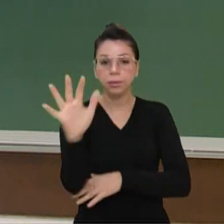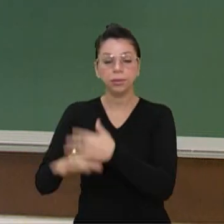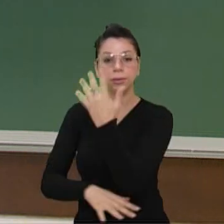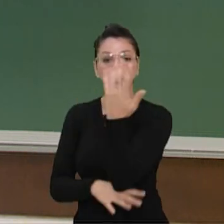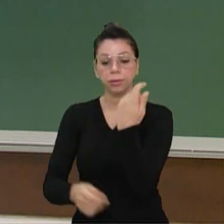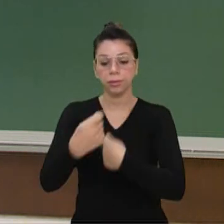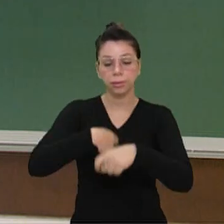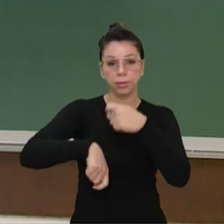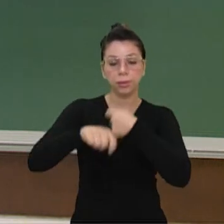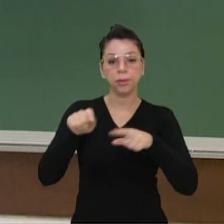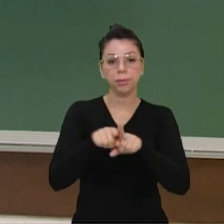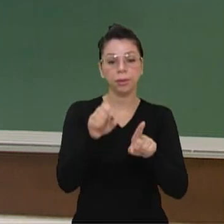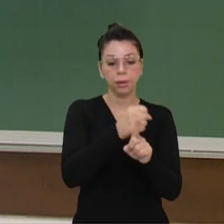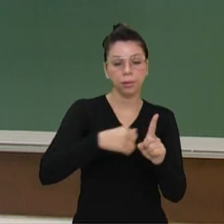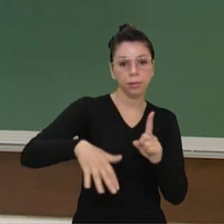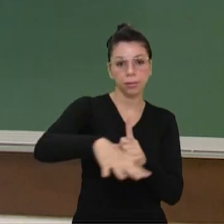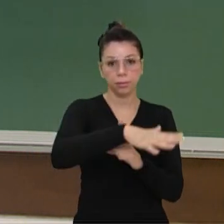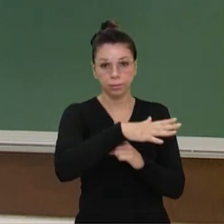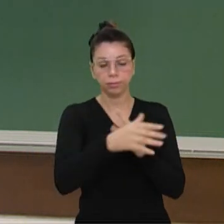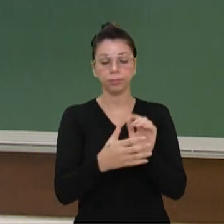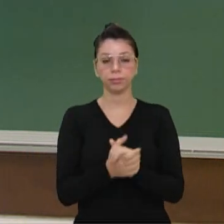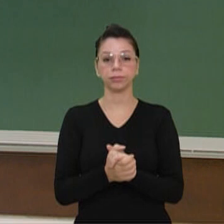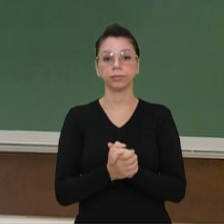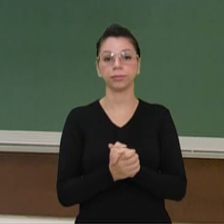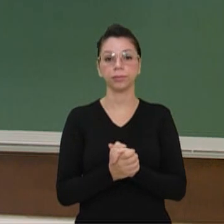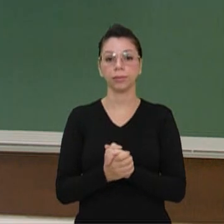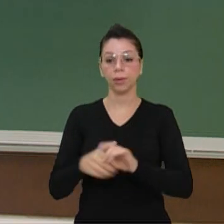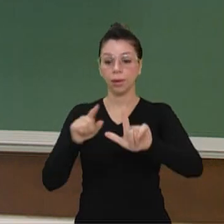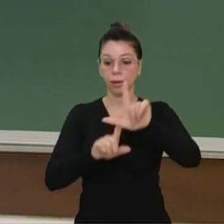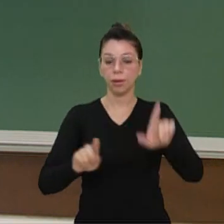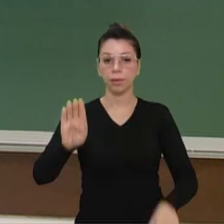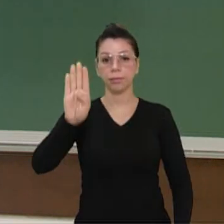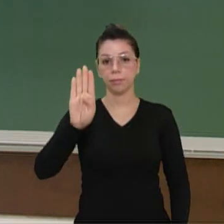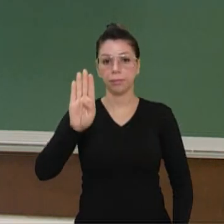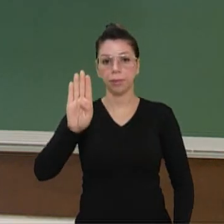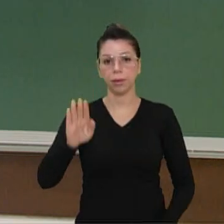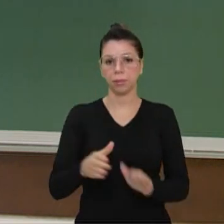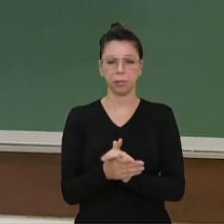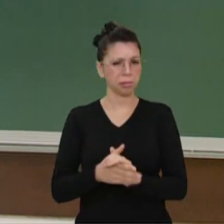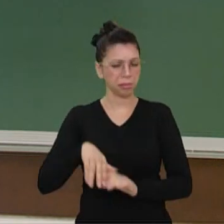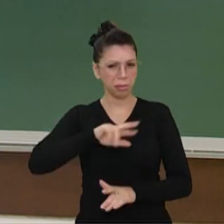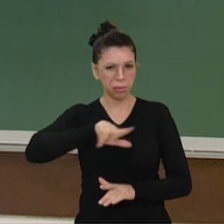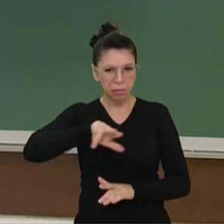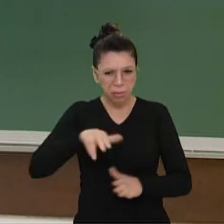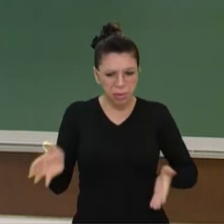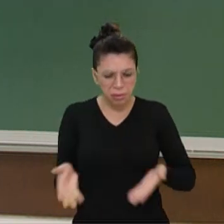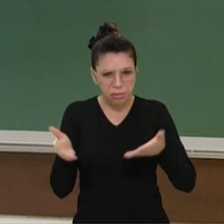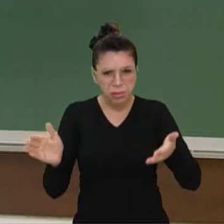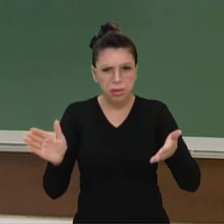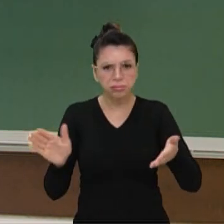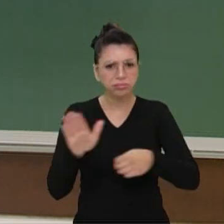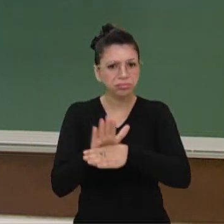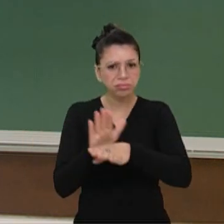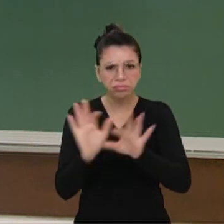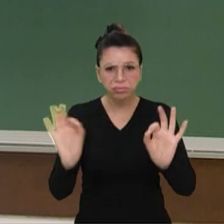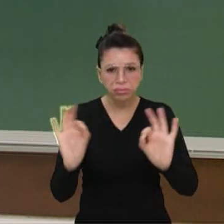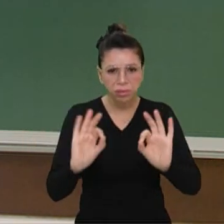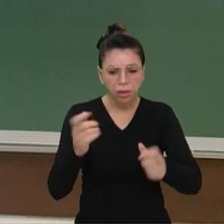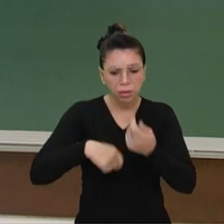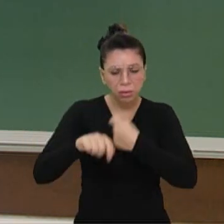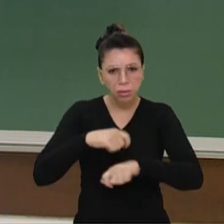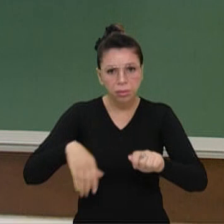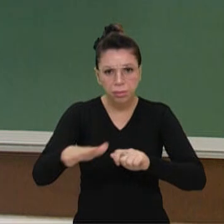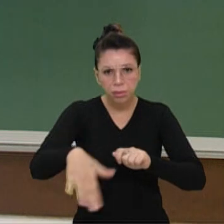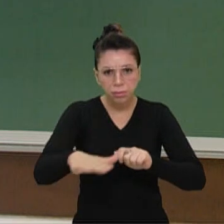e sociocultural. B, é uma prática insustentável que não contribui para a economia local.